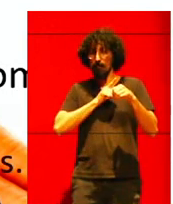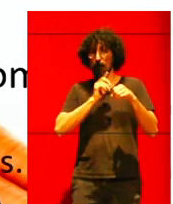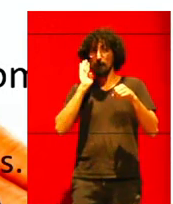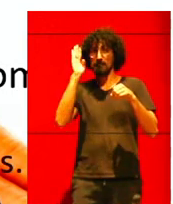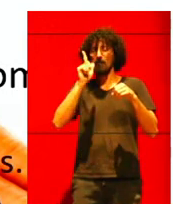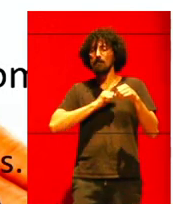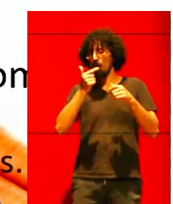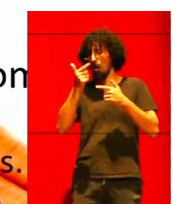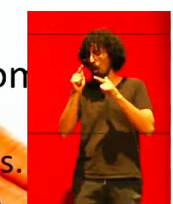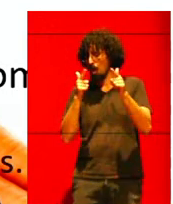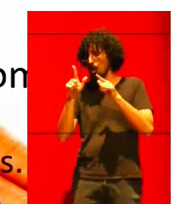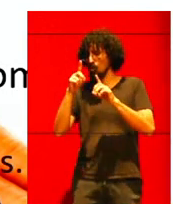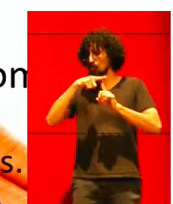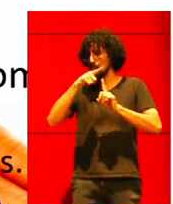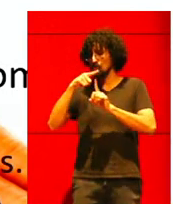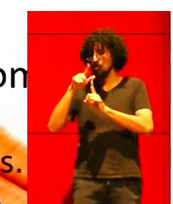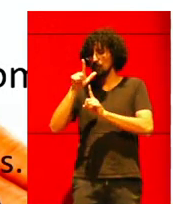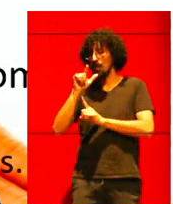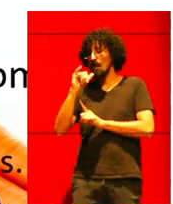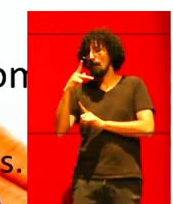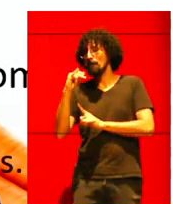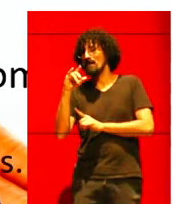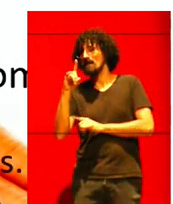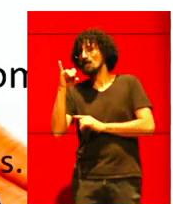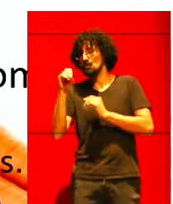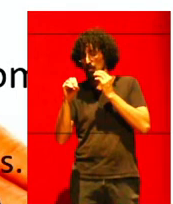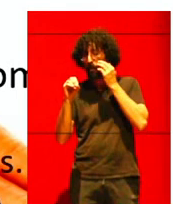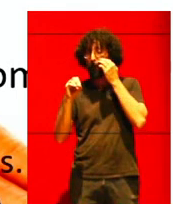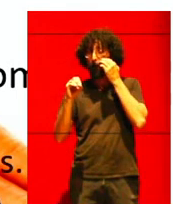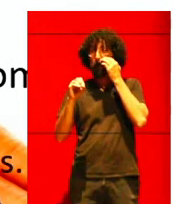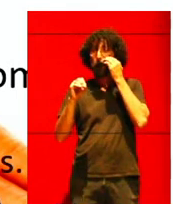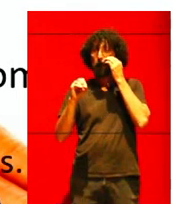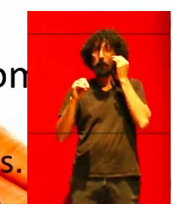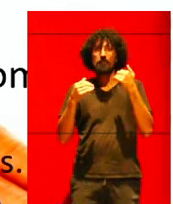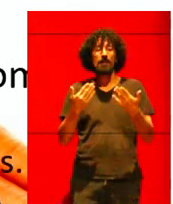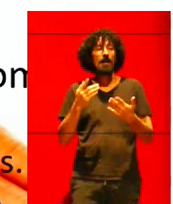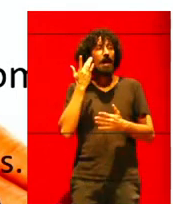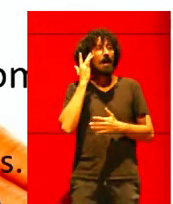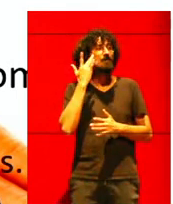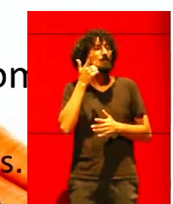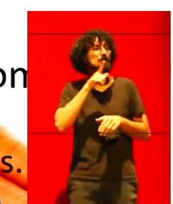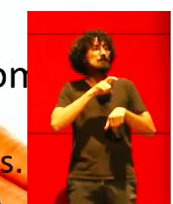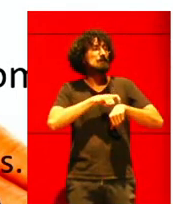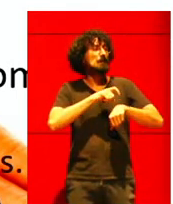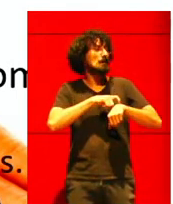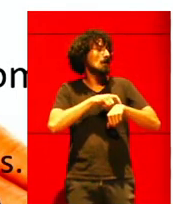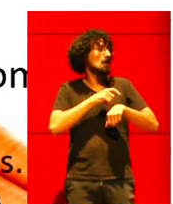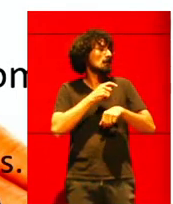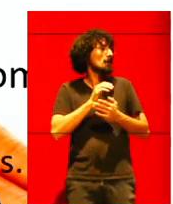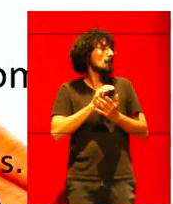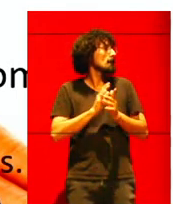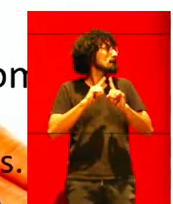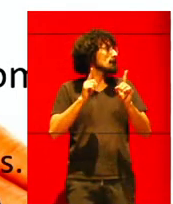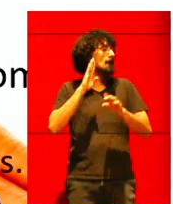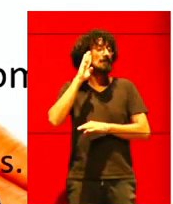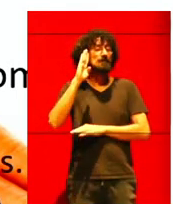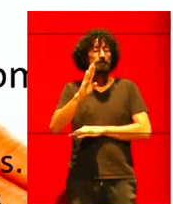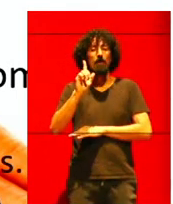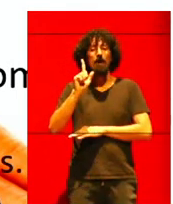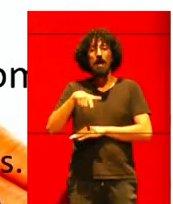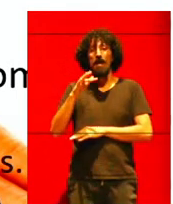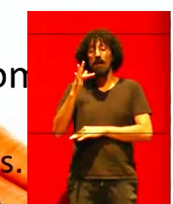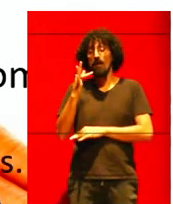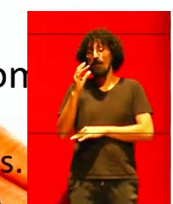outros lipídios dentro da membrana plasmática? Temos. Acho que vai dar tempo de falar sobre ele. Mas o principal é o